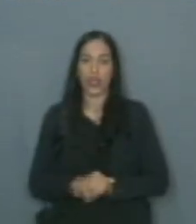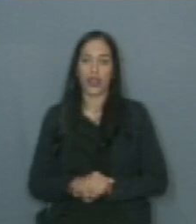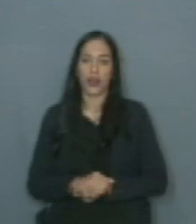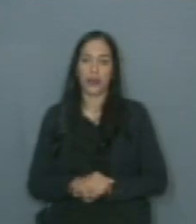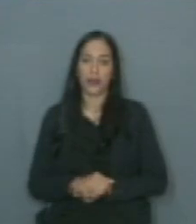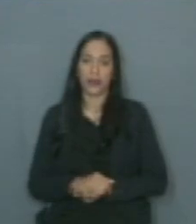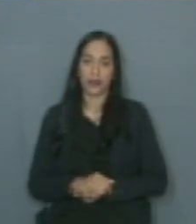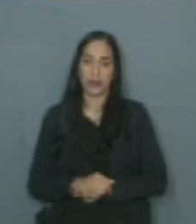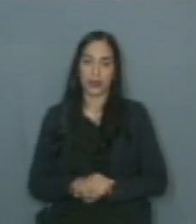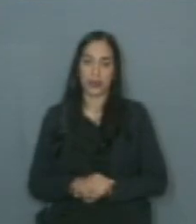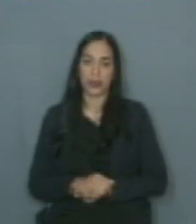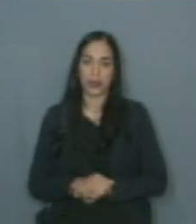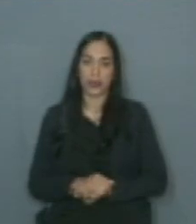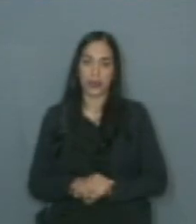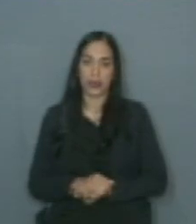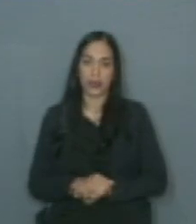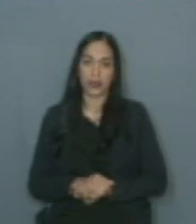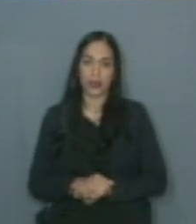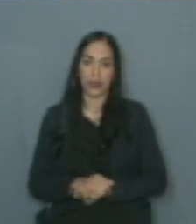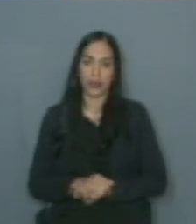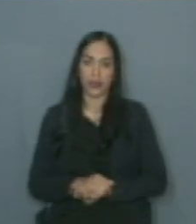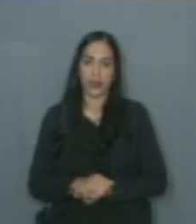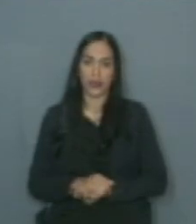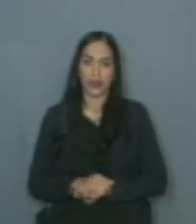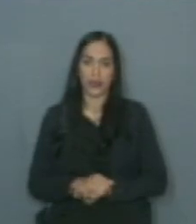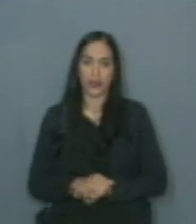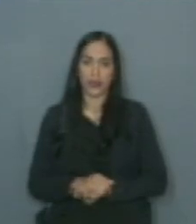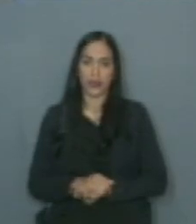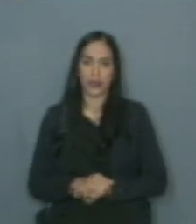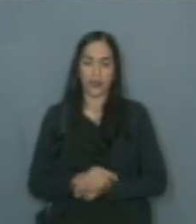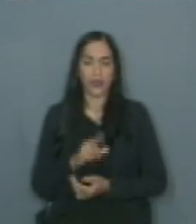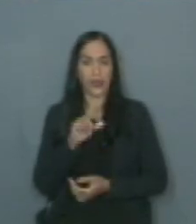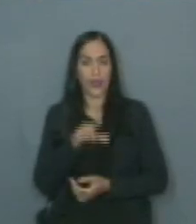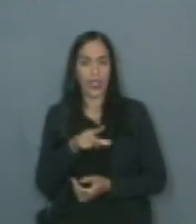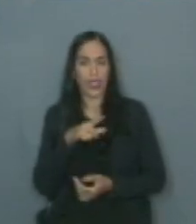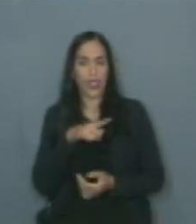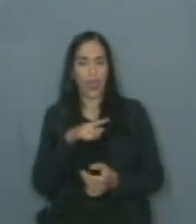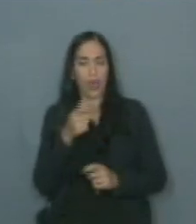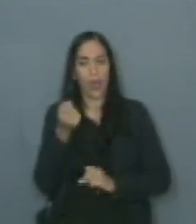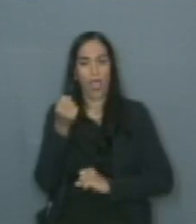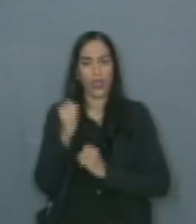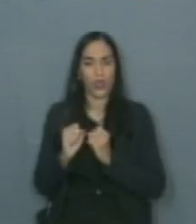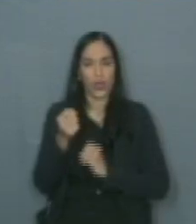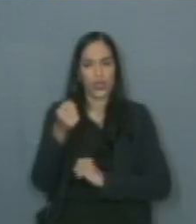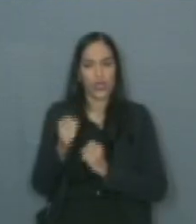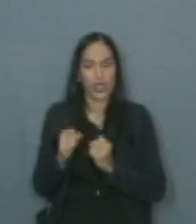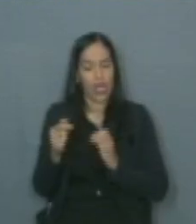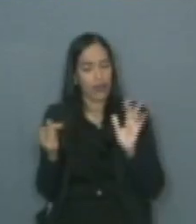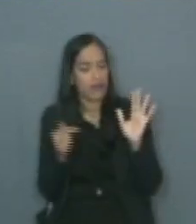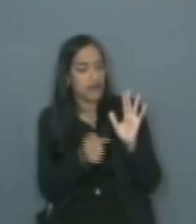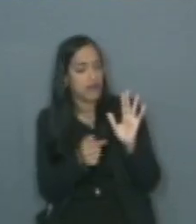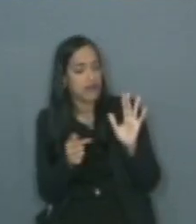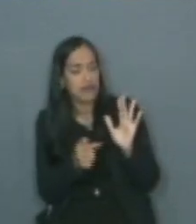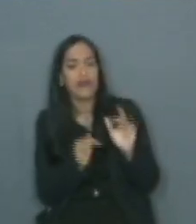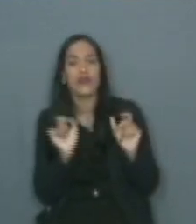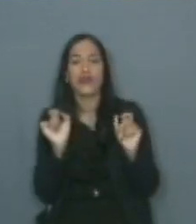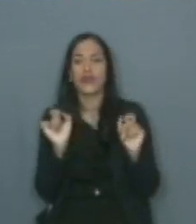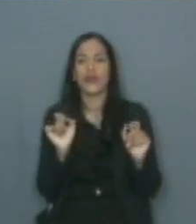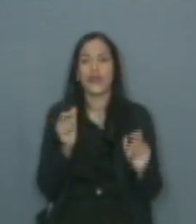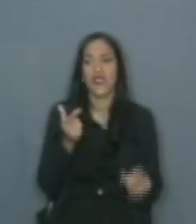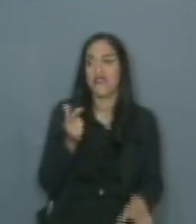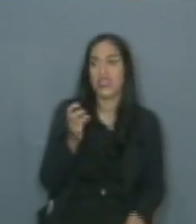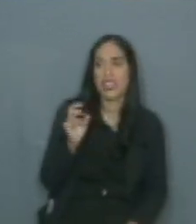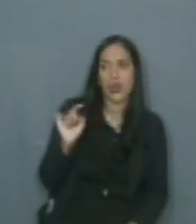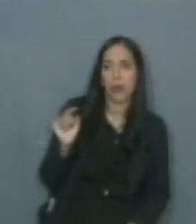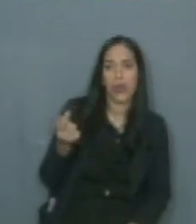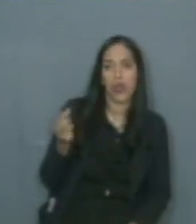Nesse depósito também tinham coifas industriais. Isso daqui custa em média R$25